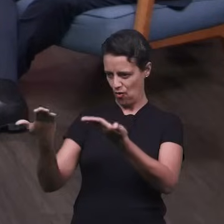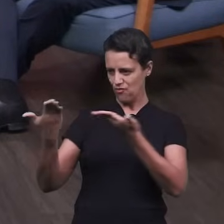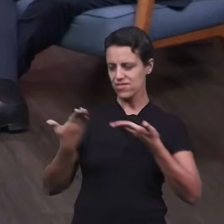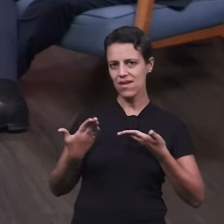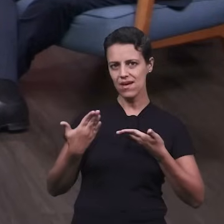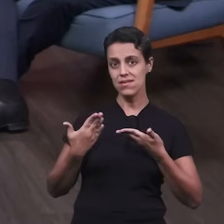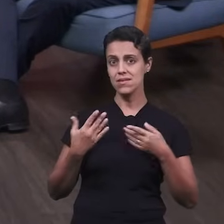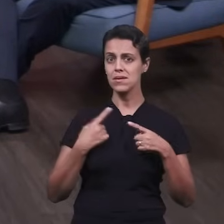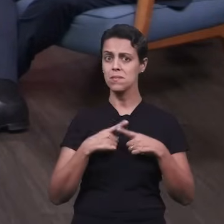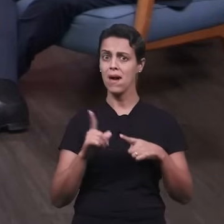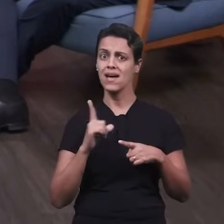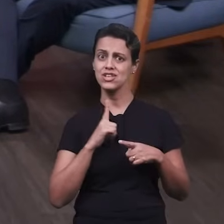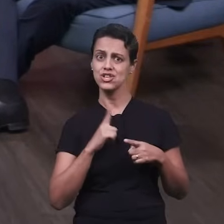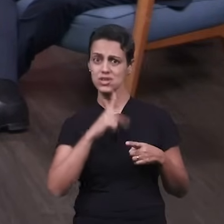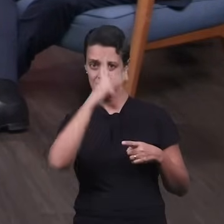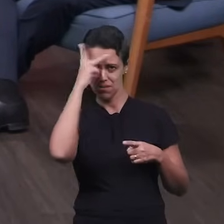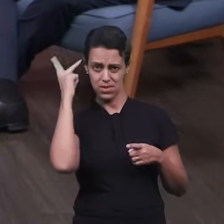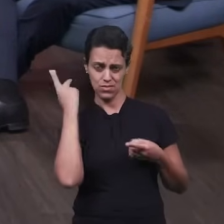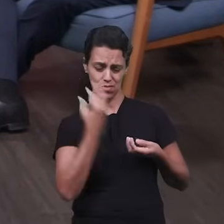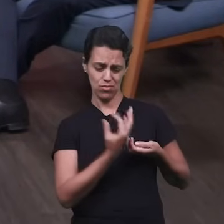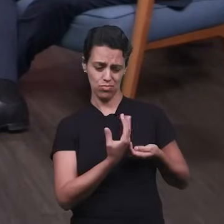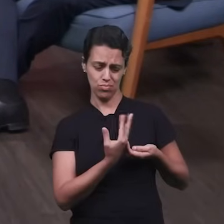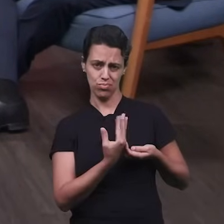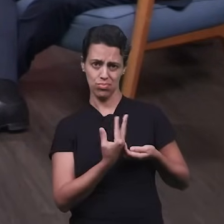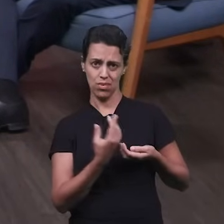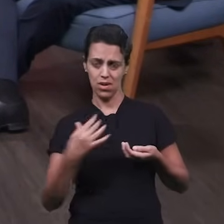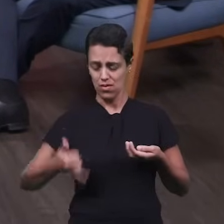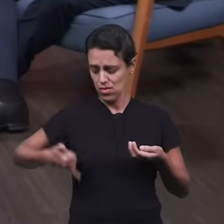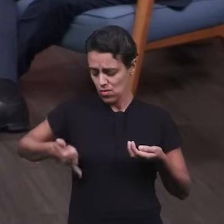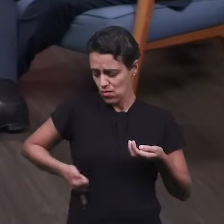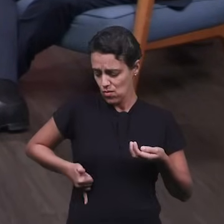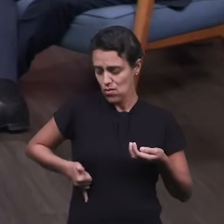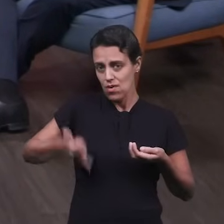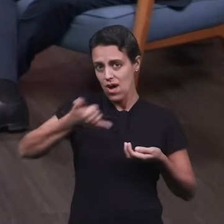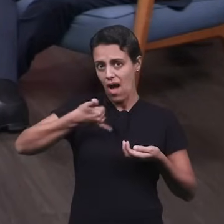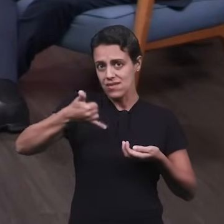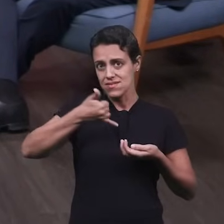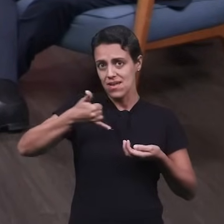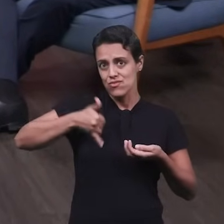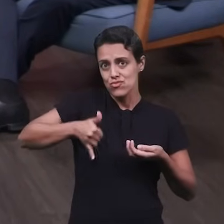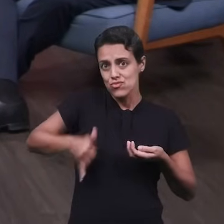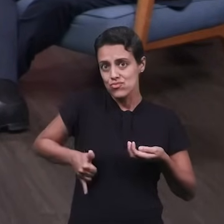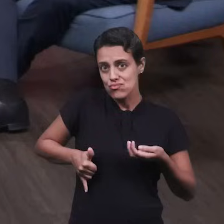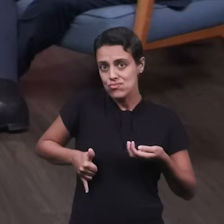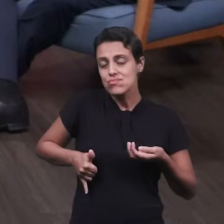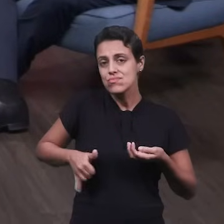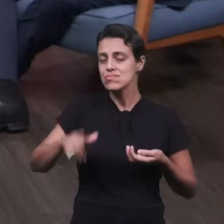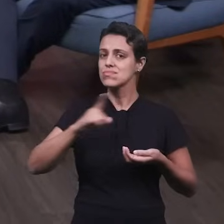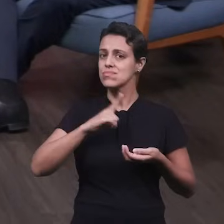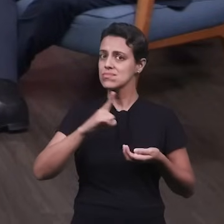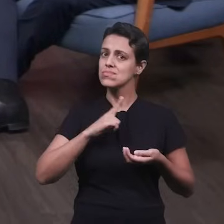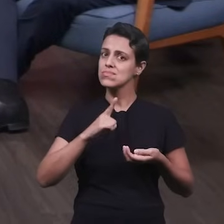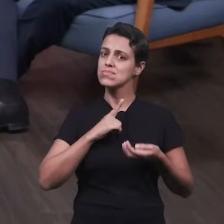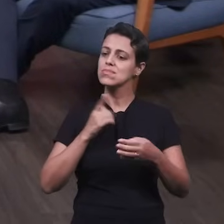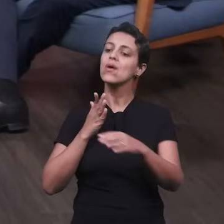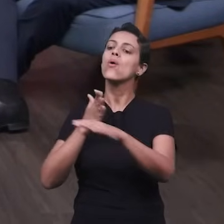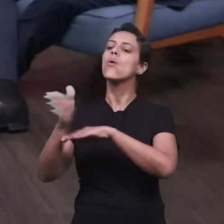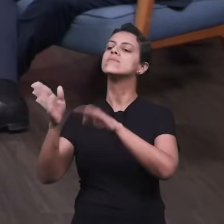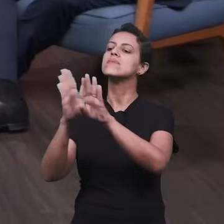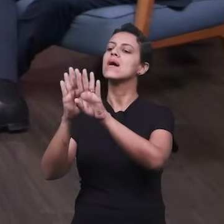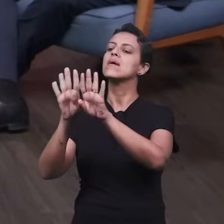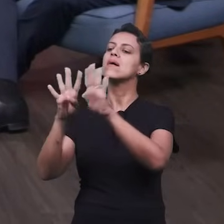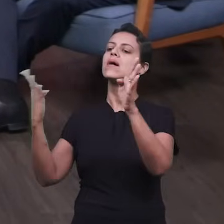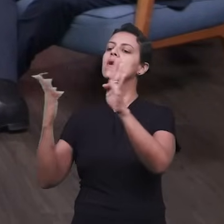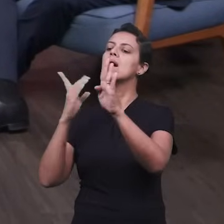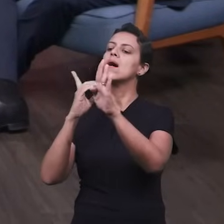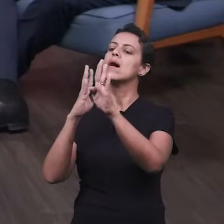ali, aquelas que tinham, claro, o azeite de reserva, mais uma vez a figura do Espírito Santo aí, a ação do Espírito Santo, essas têm